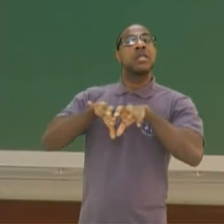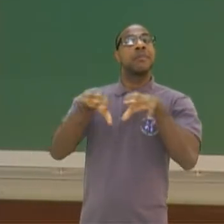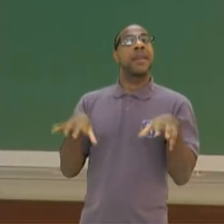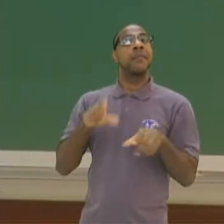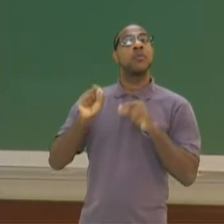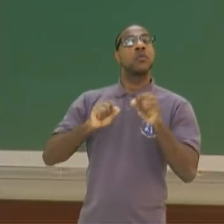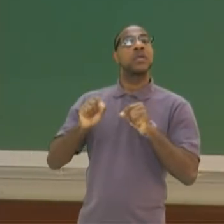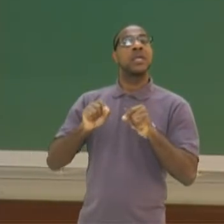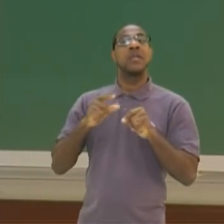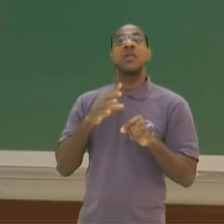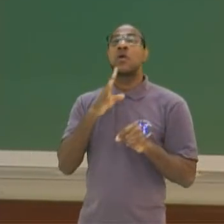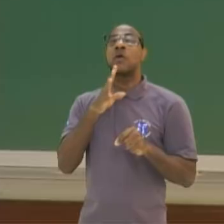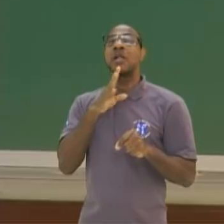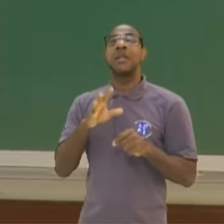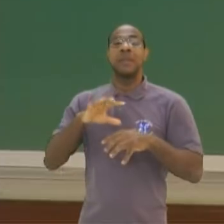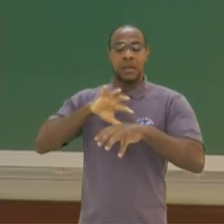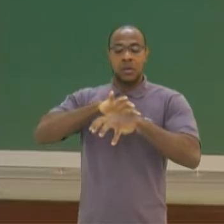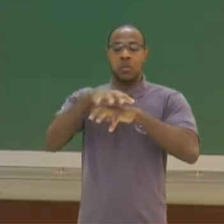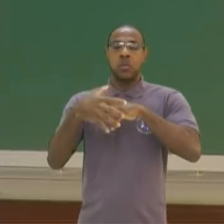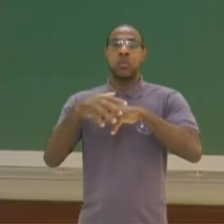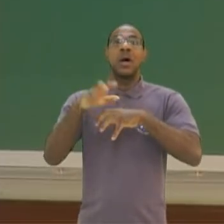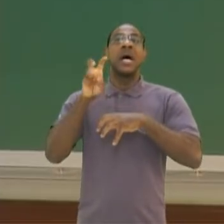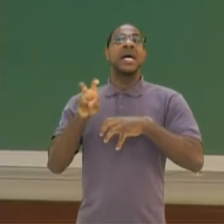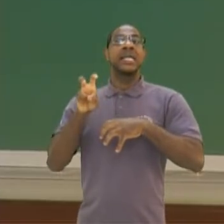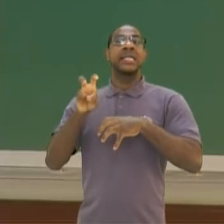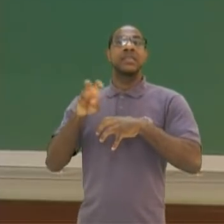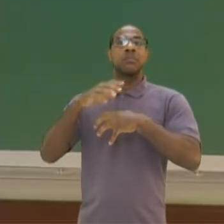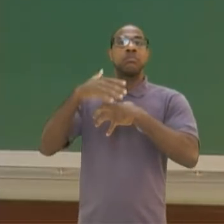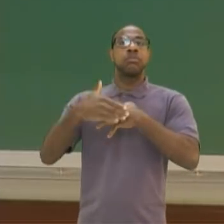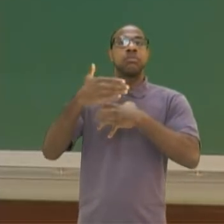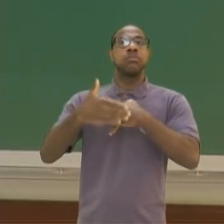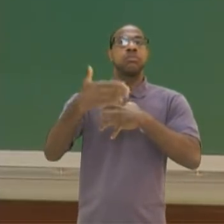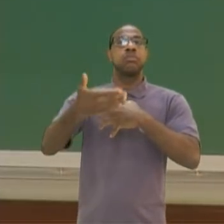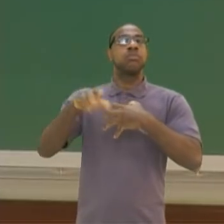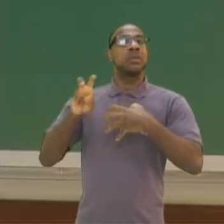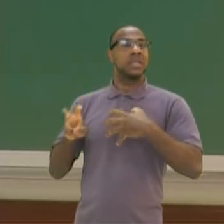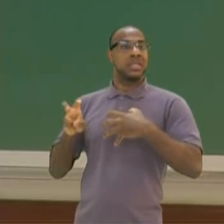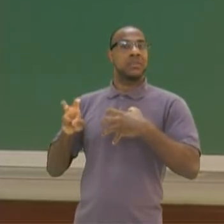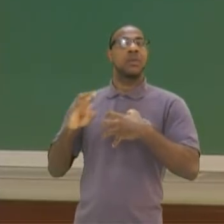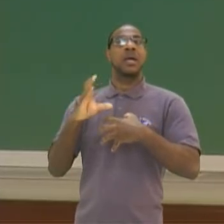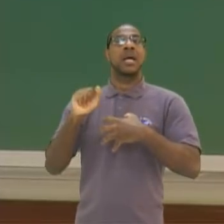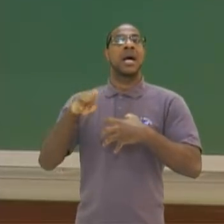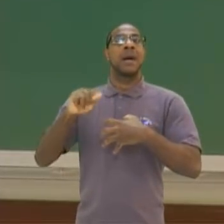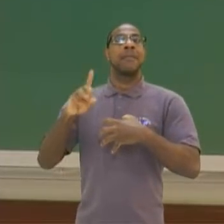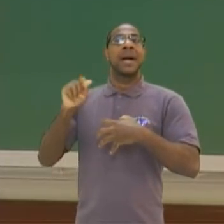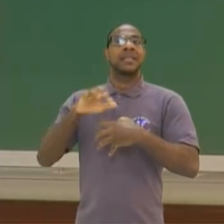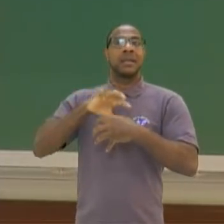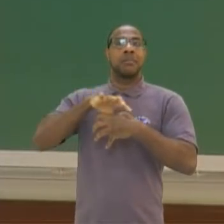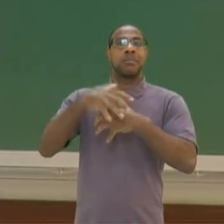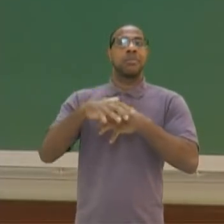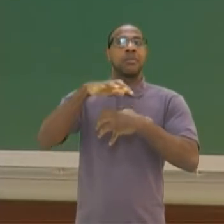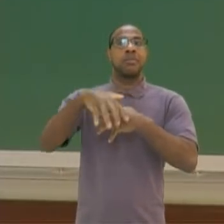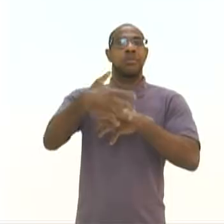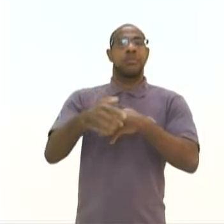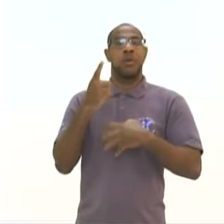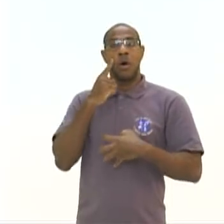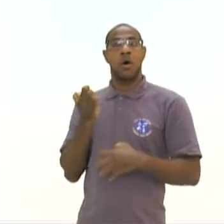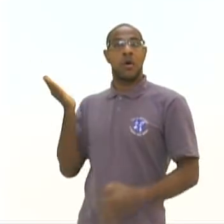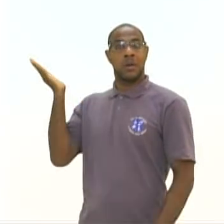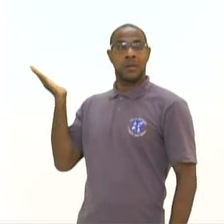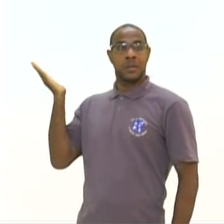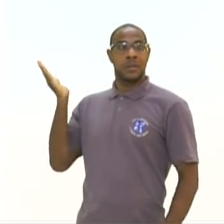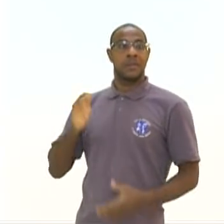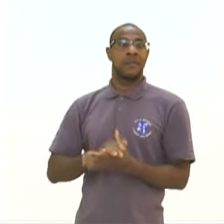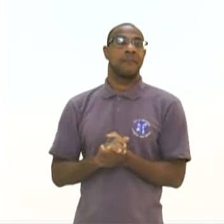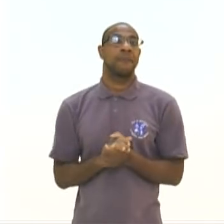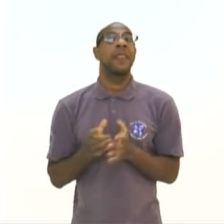hoje nós vamos conhecer essas 5 partes que formam a nossa atmosfera. Vamos olhar aqui o desenho na tela?